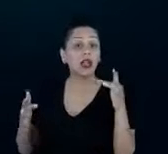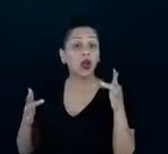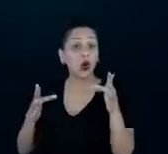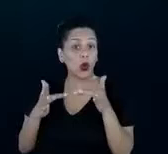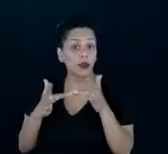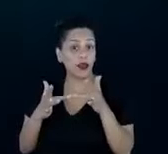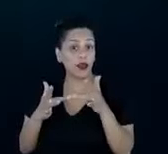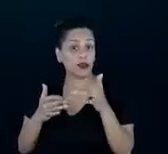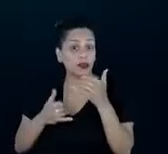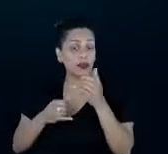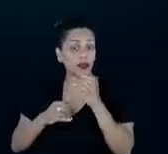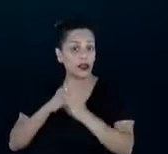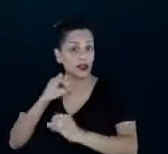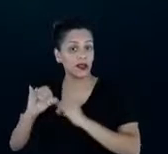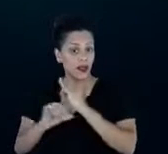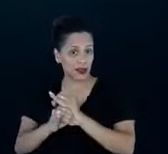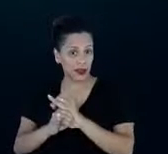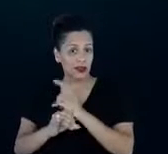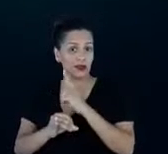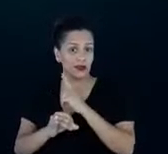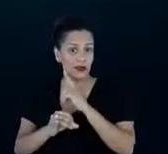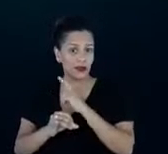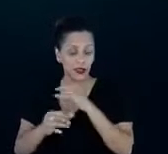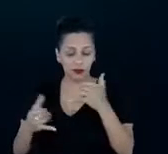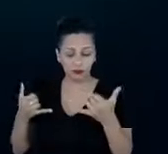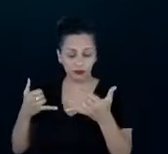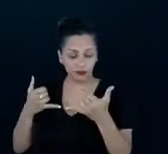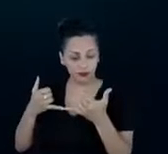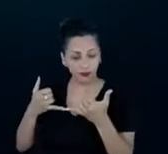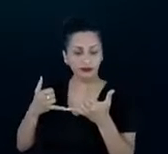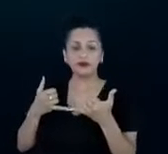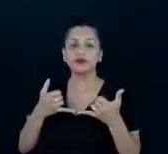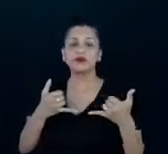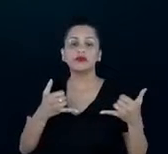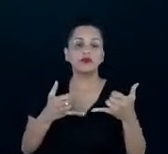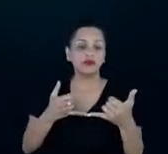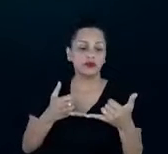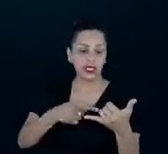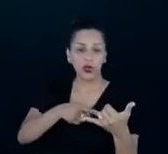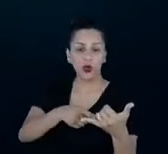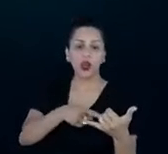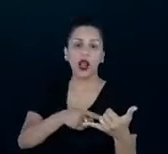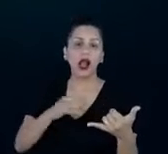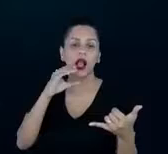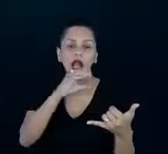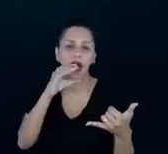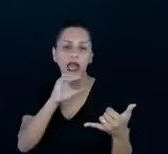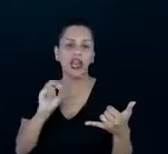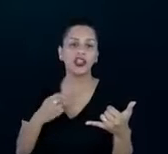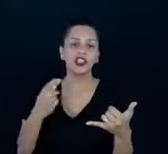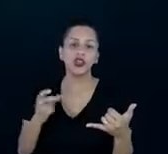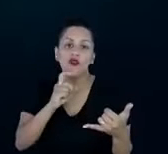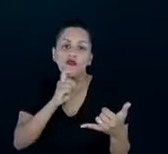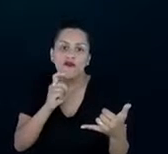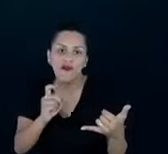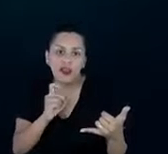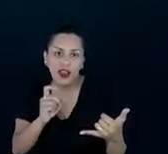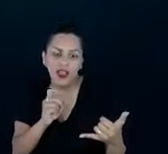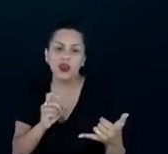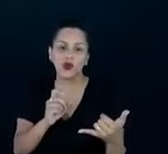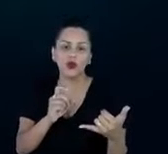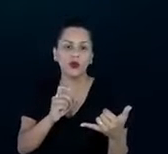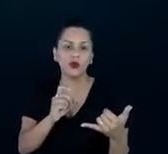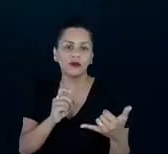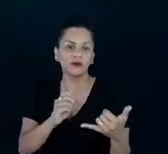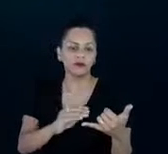manda para o celular a temperatura do líquido que tá lá dentro te mando mensagem se o café esfriar ou se a água esquentar e